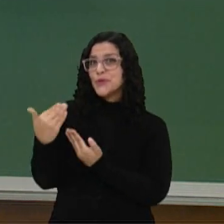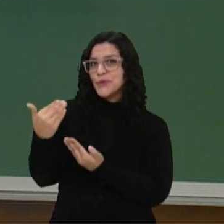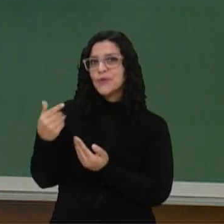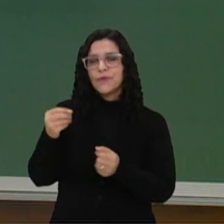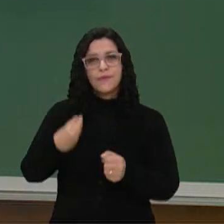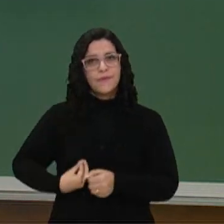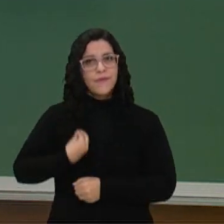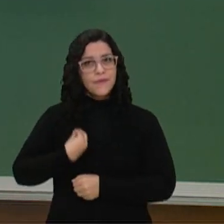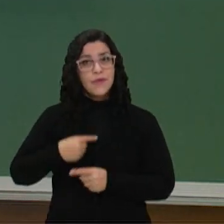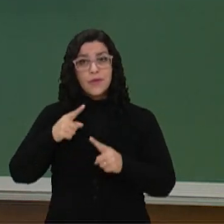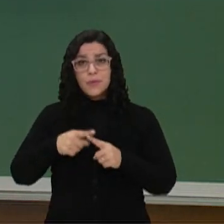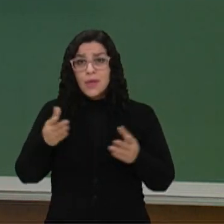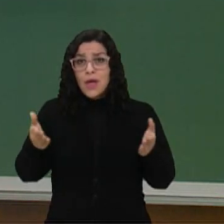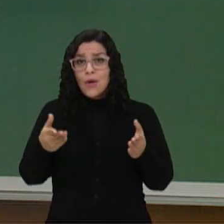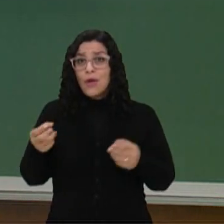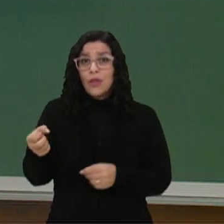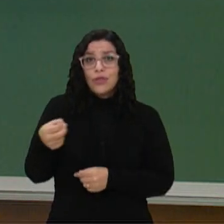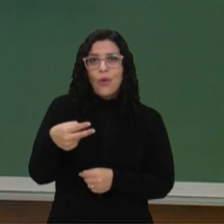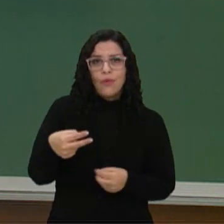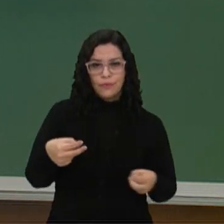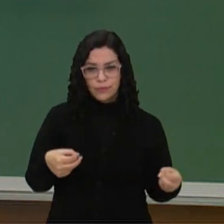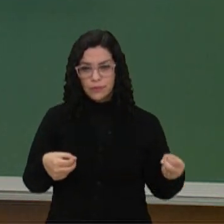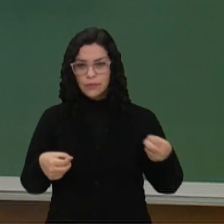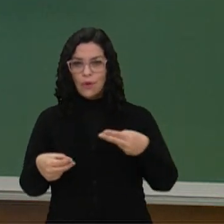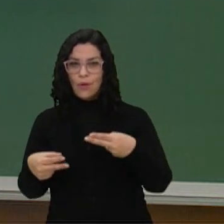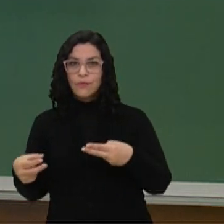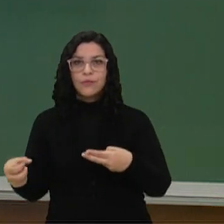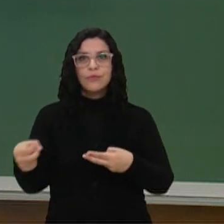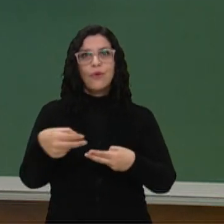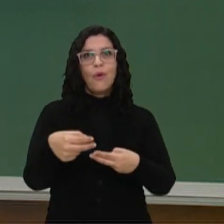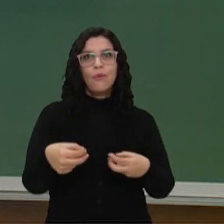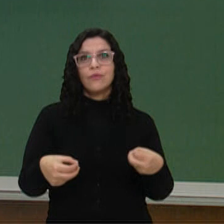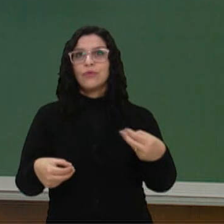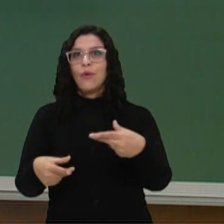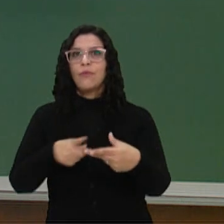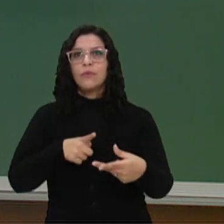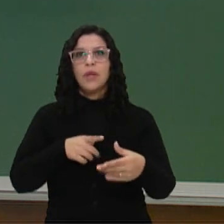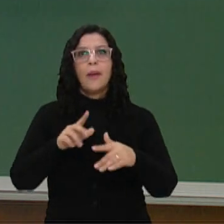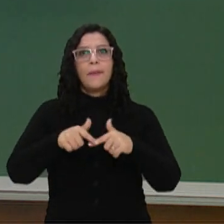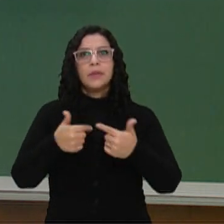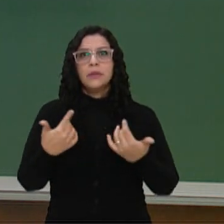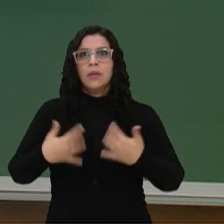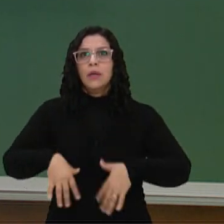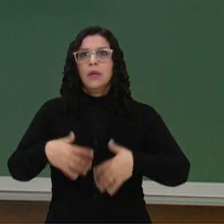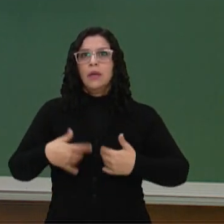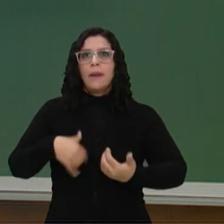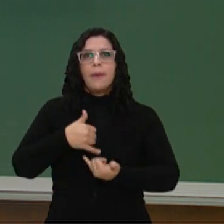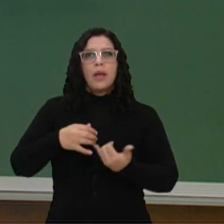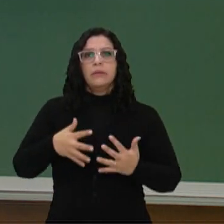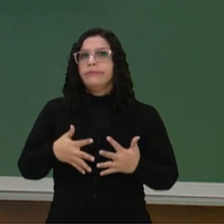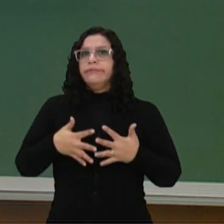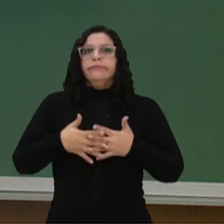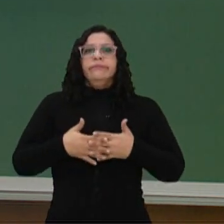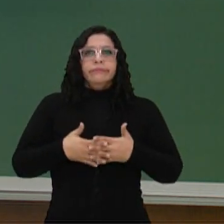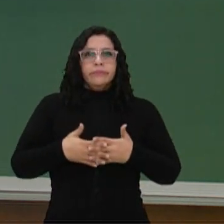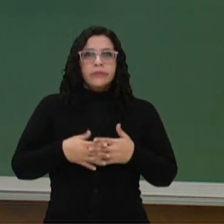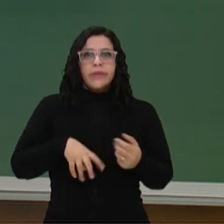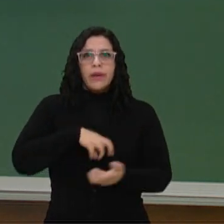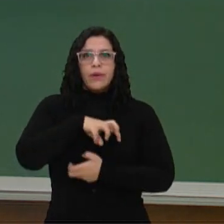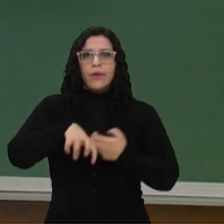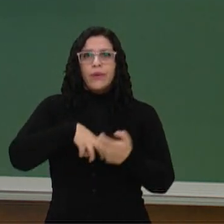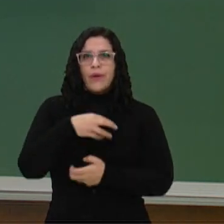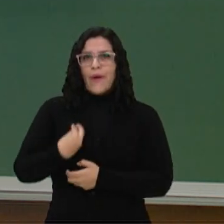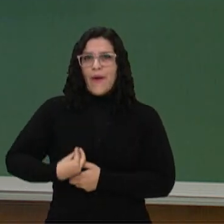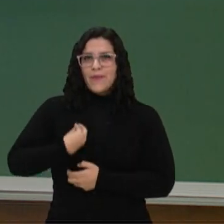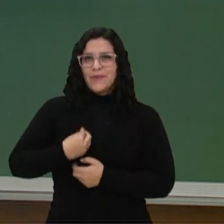está vivendo, porque são coisas novas em que ele está se encontrando e causa um conflito, tumultua realmente